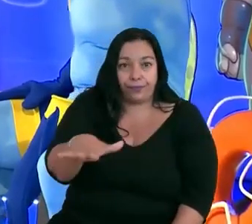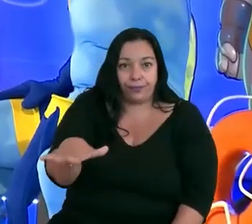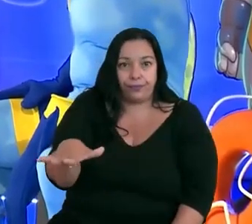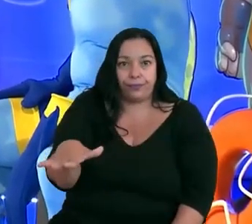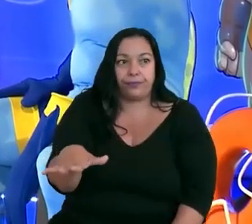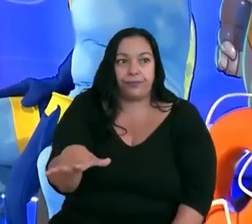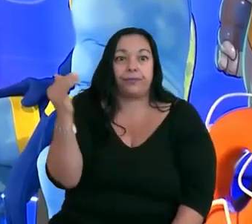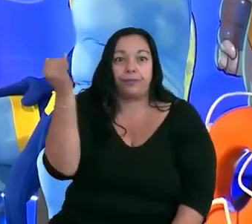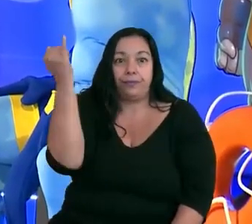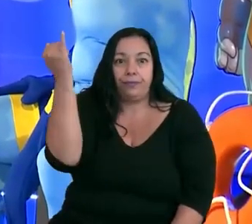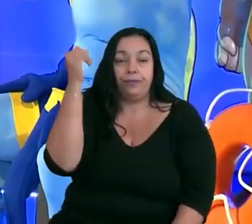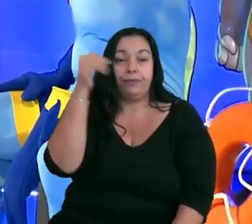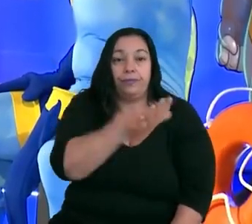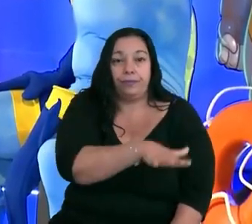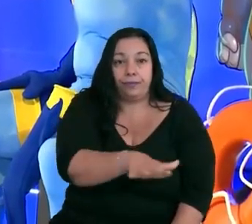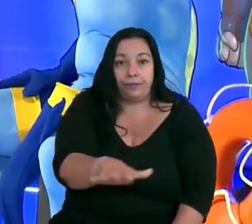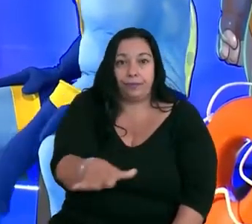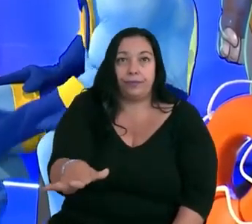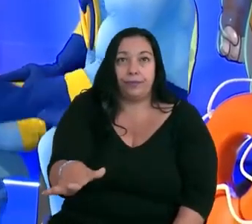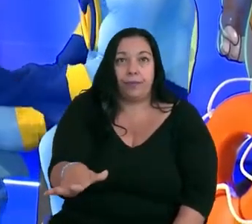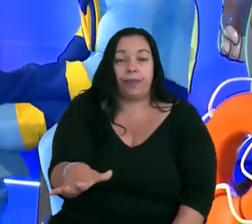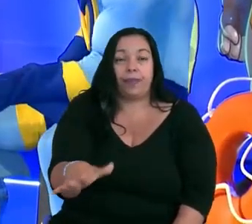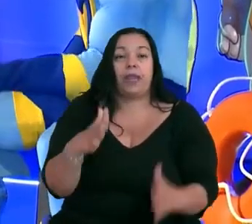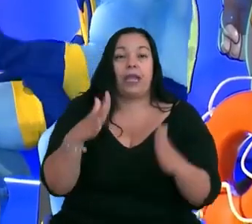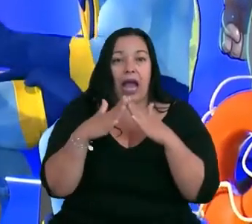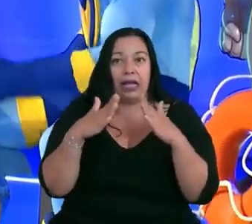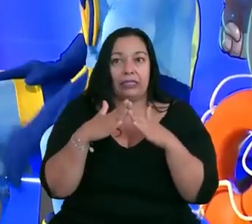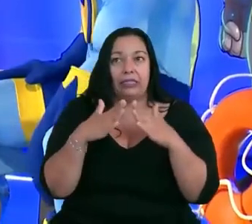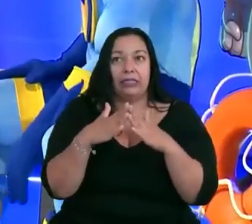principalmente crianças, é em casa, né?